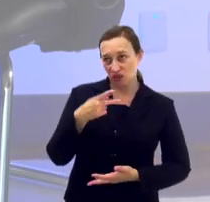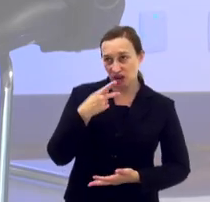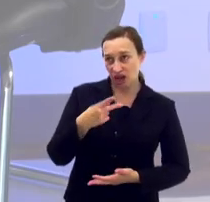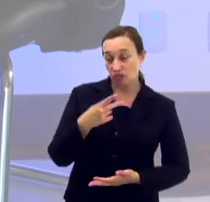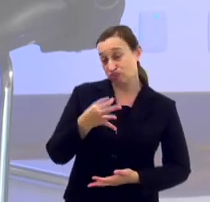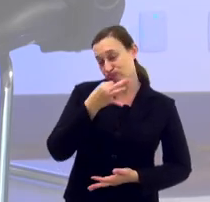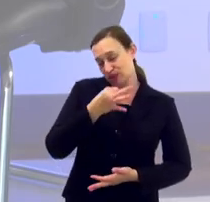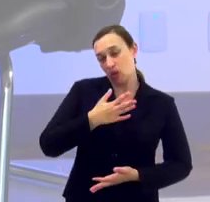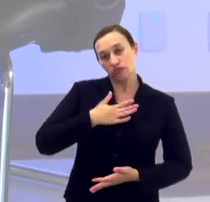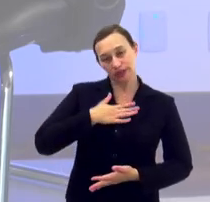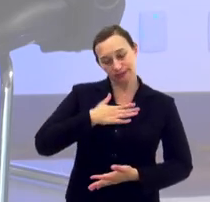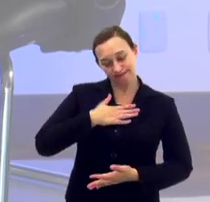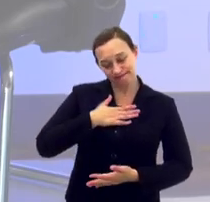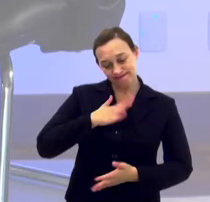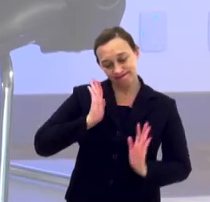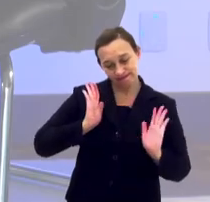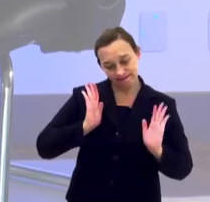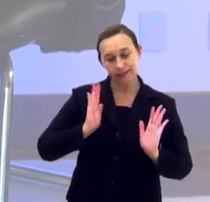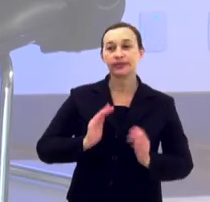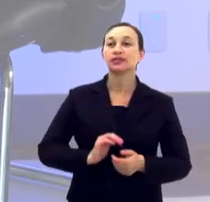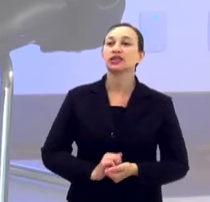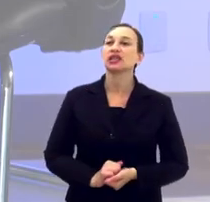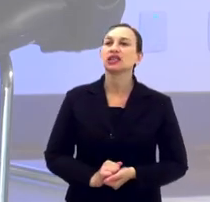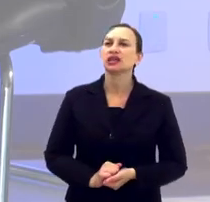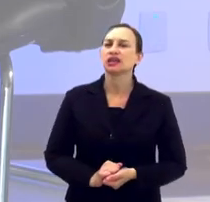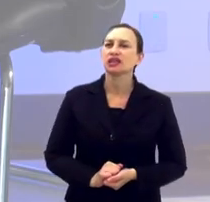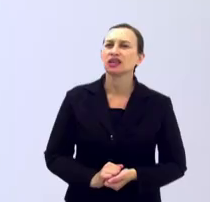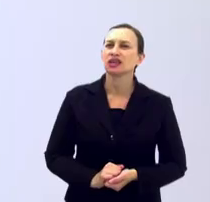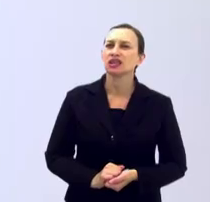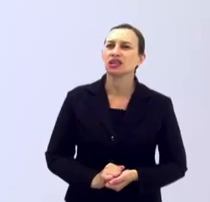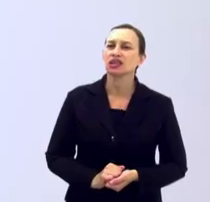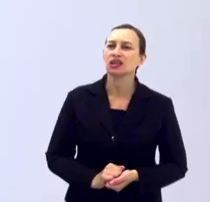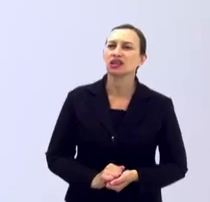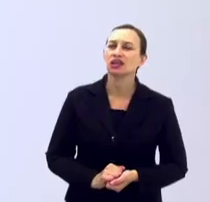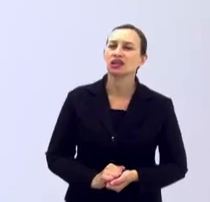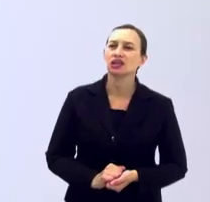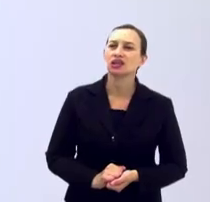O que eu vou falar é uma opinião minha, Pessoal, perfeito. pessoal.